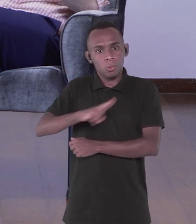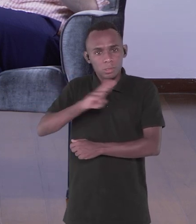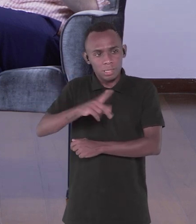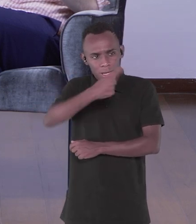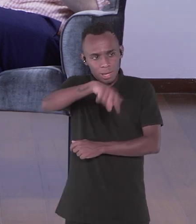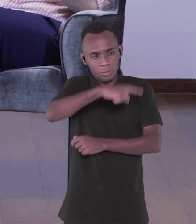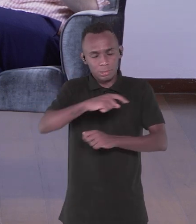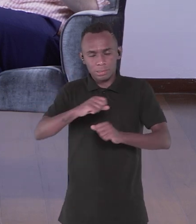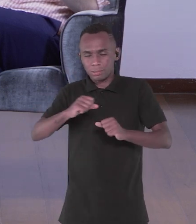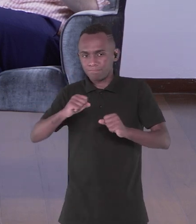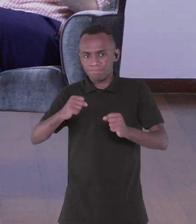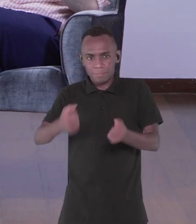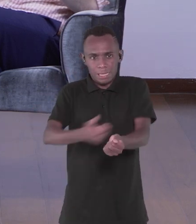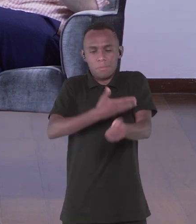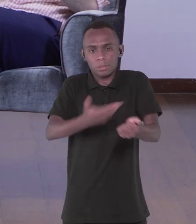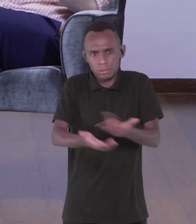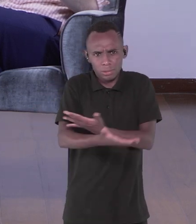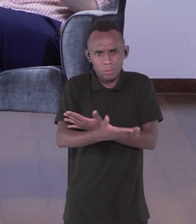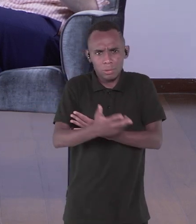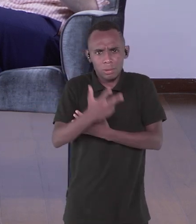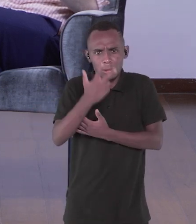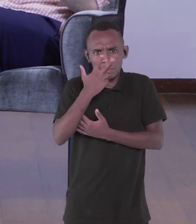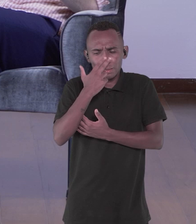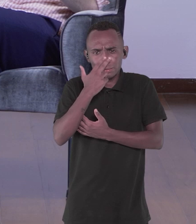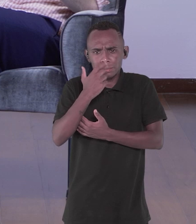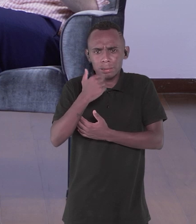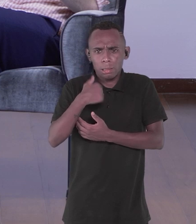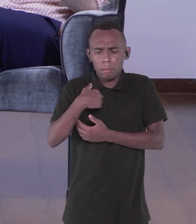senti muito traído. Sabe, traição.